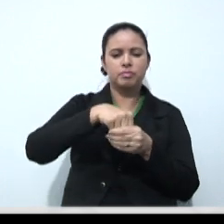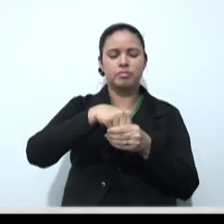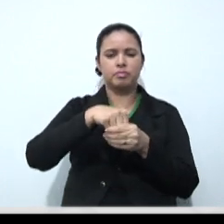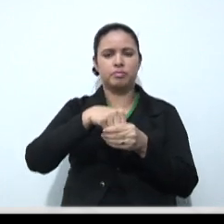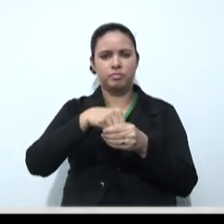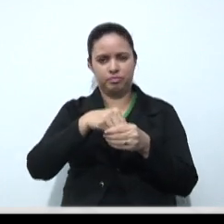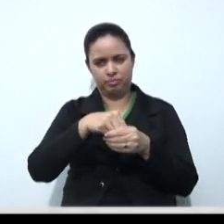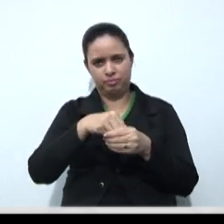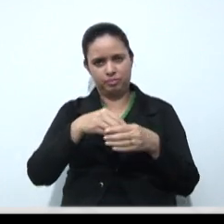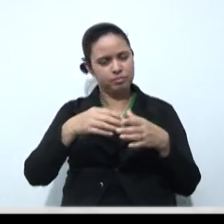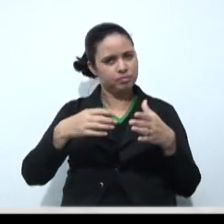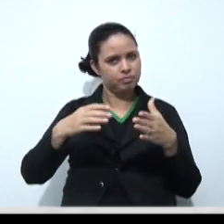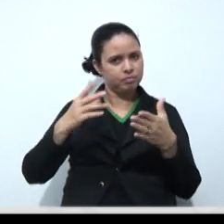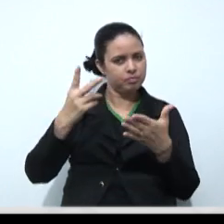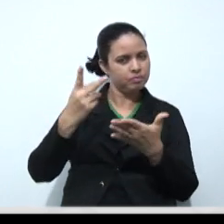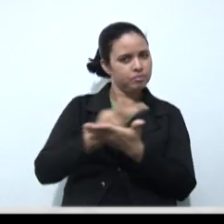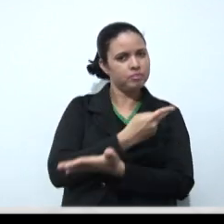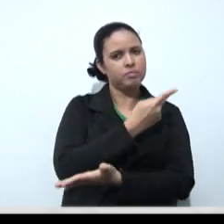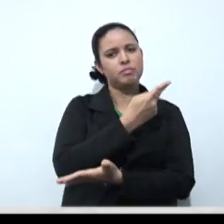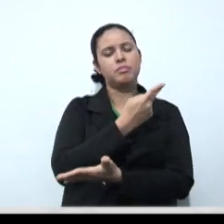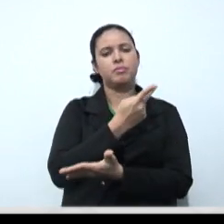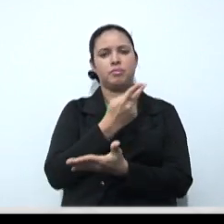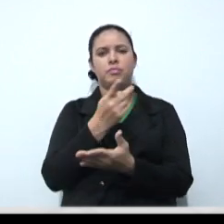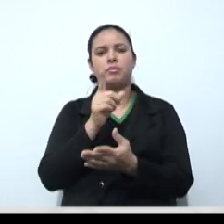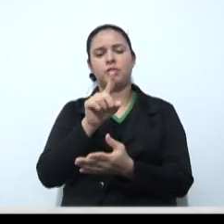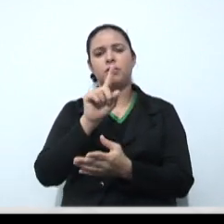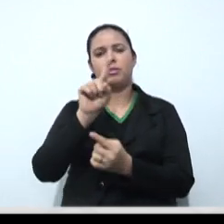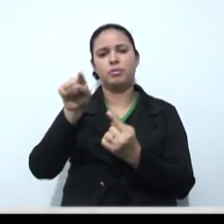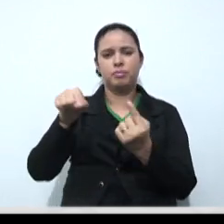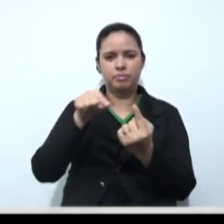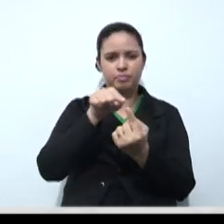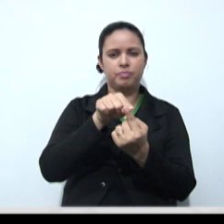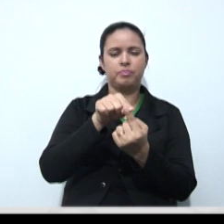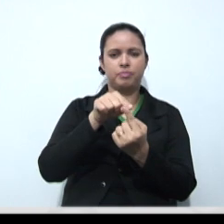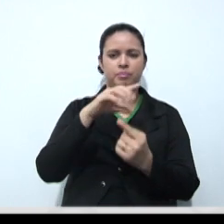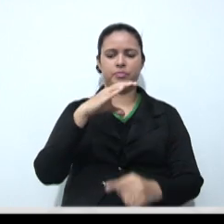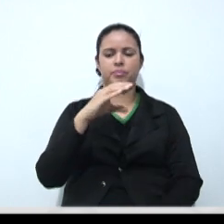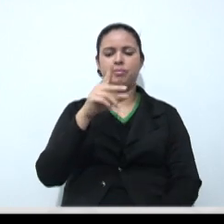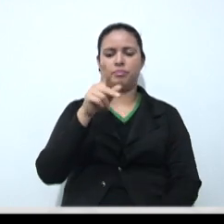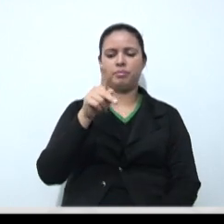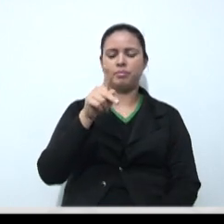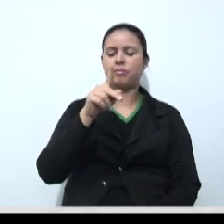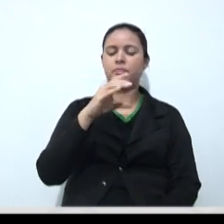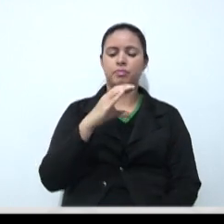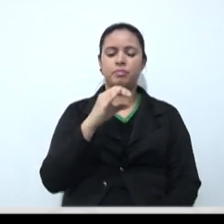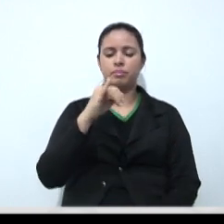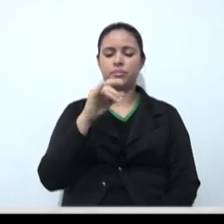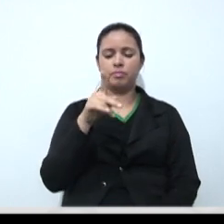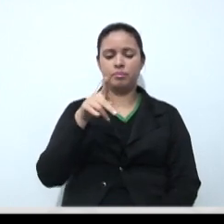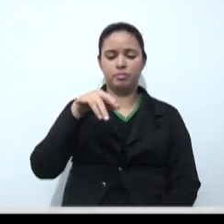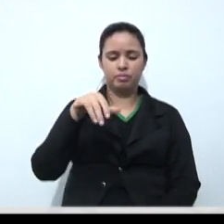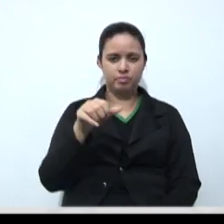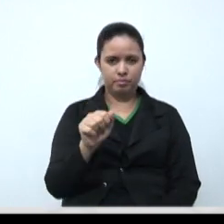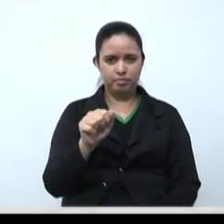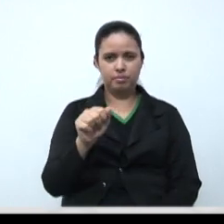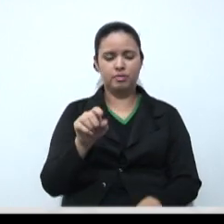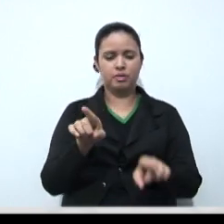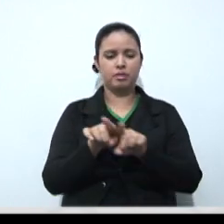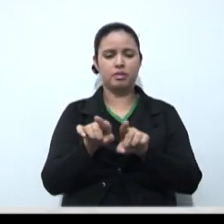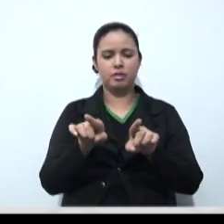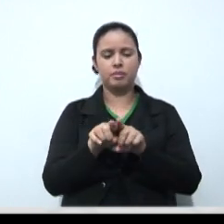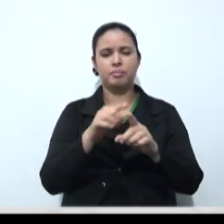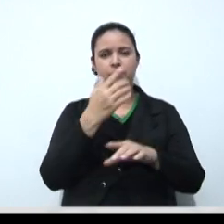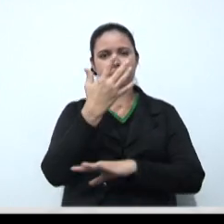primeira aula, tá? Vamos falar sobre a finalidade dela e necessidade de implementação e, para concluir a aula, falaremos sobre o